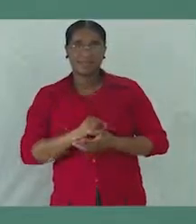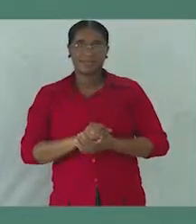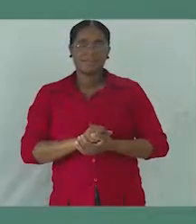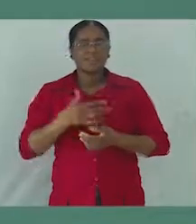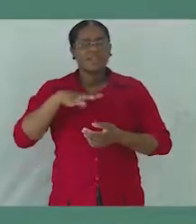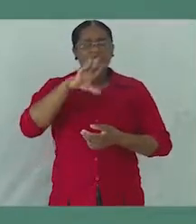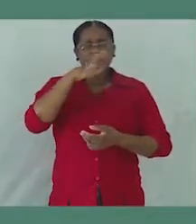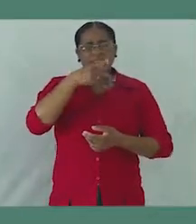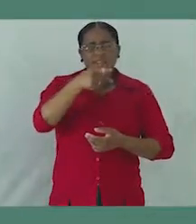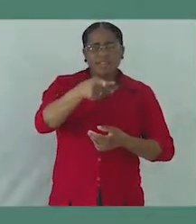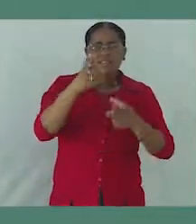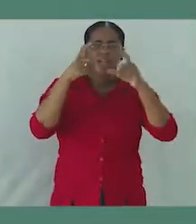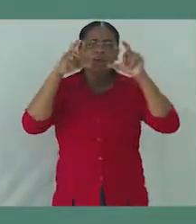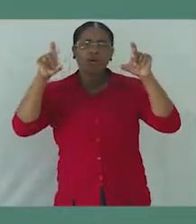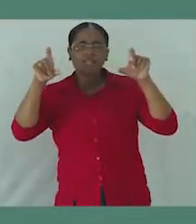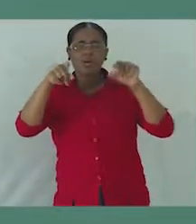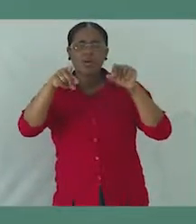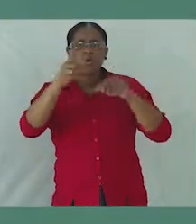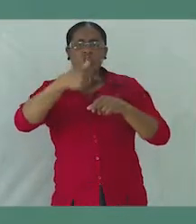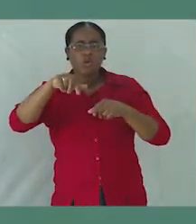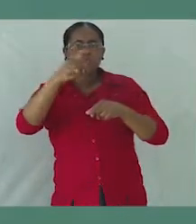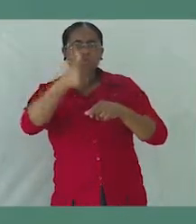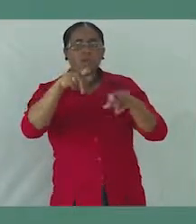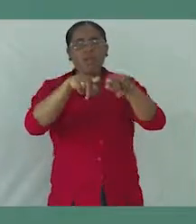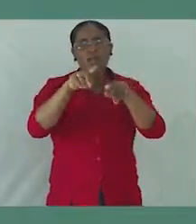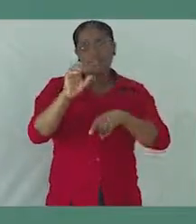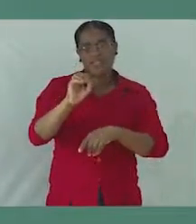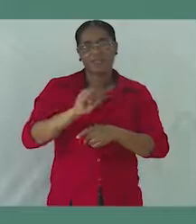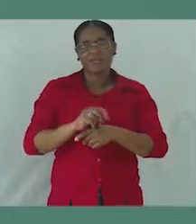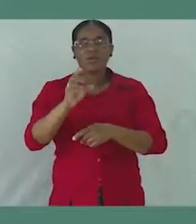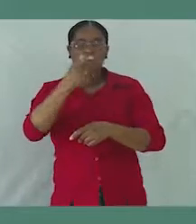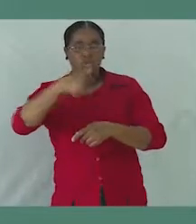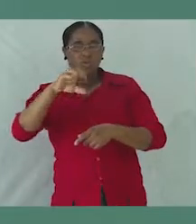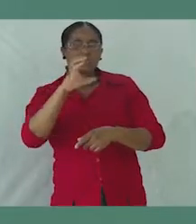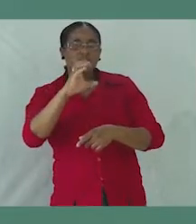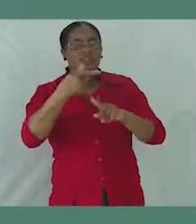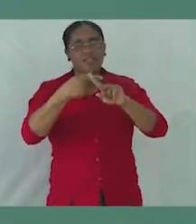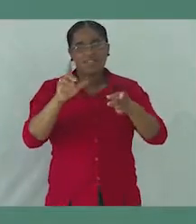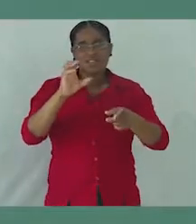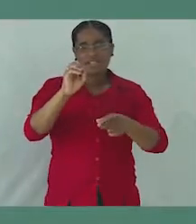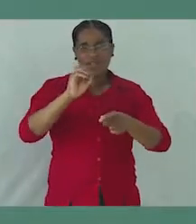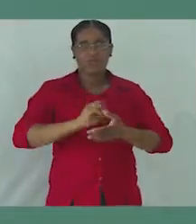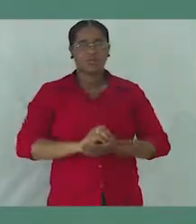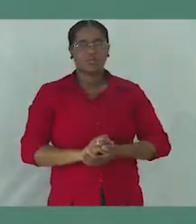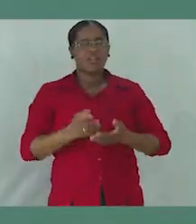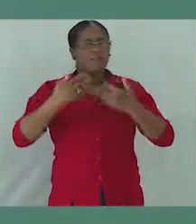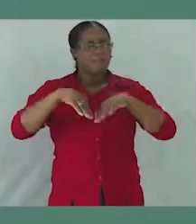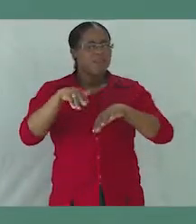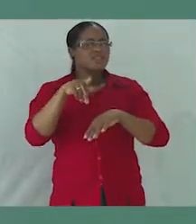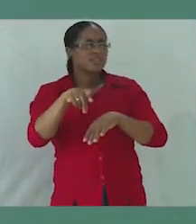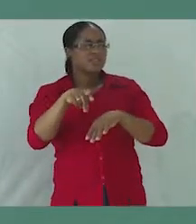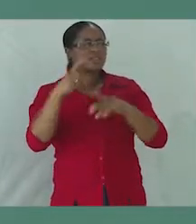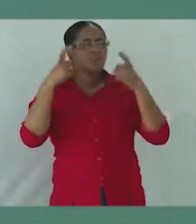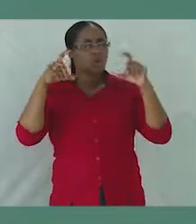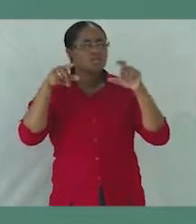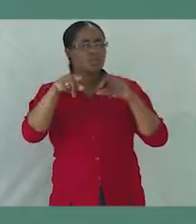Quer dizer que nesta equação o nosso b é igual a 0 e o nosso c é diferente de 0. Mas aqui, nesta